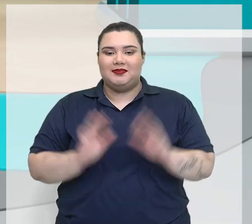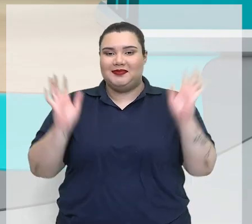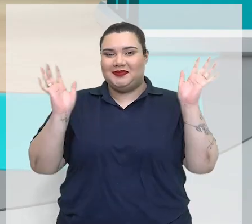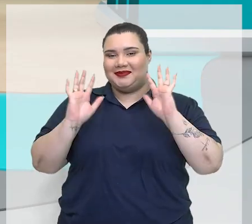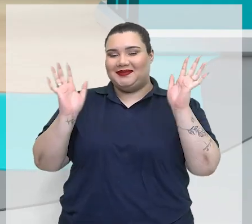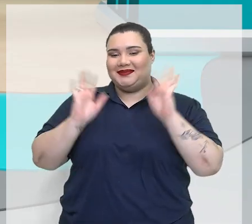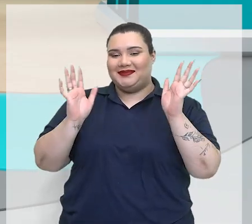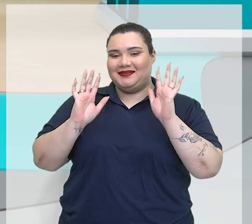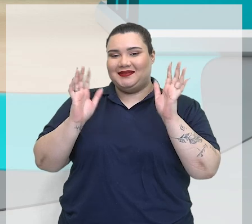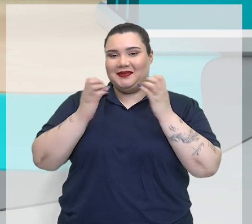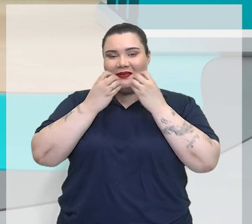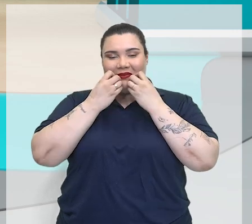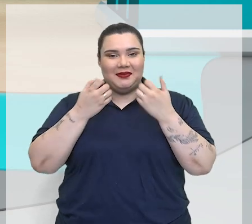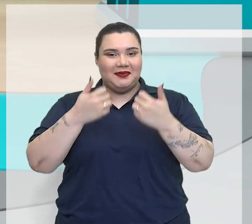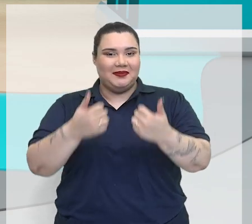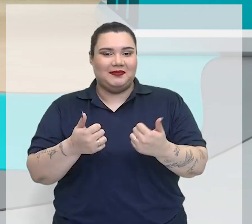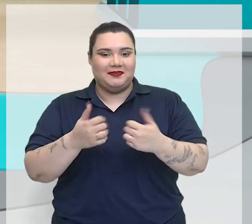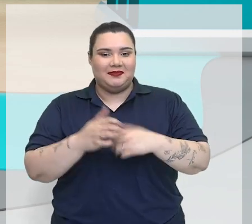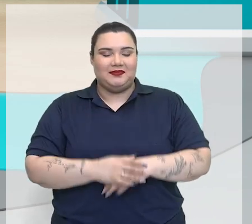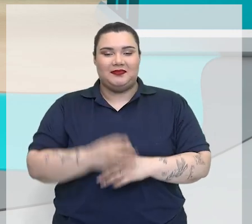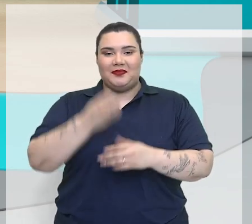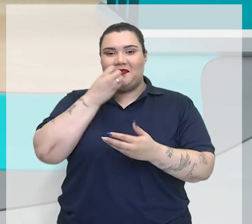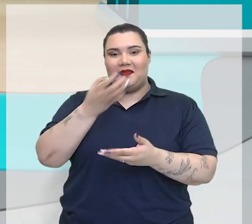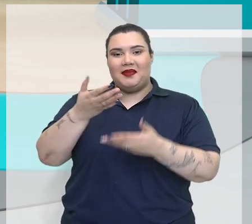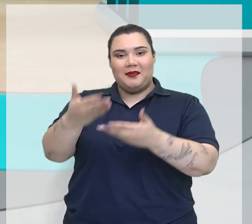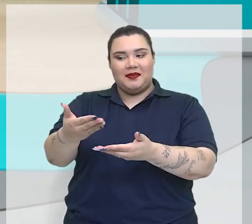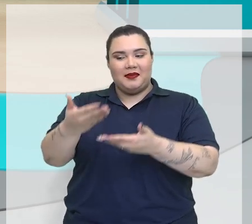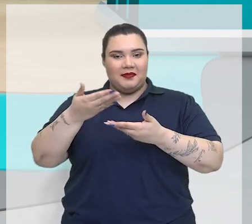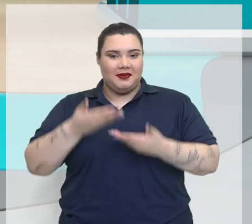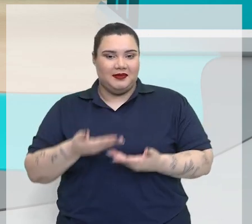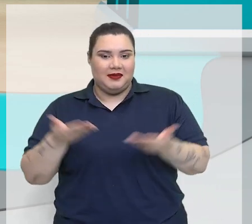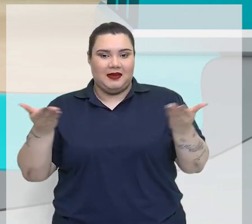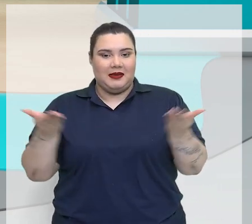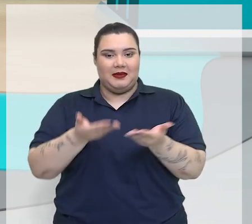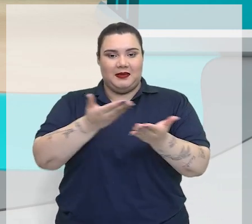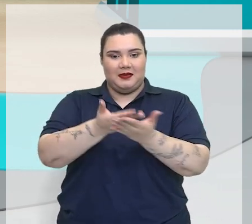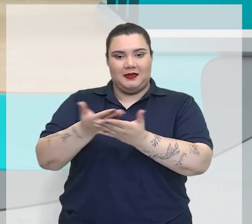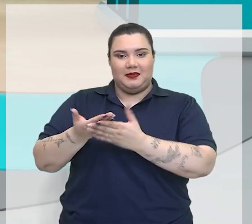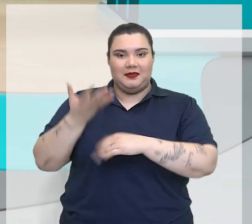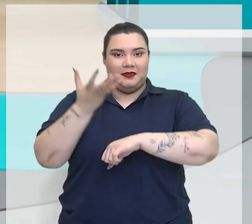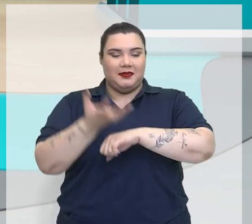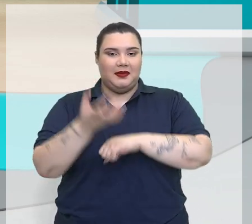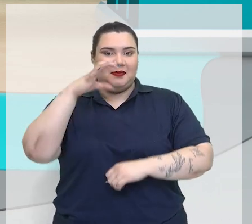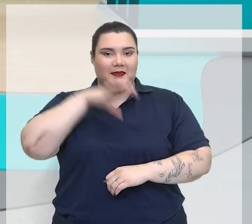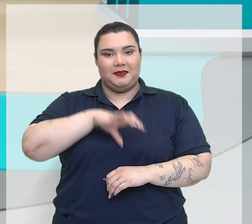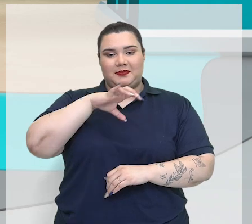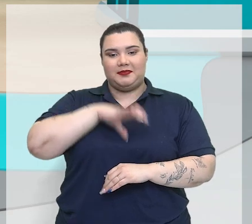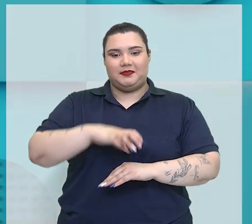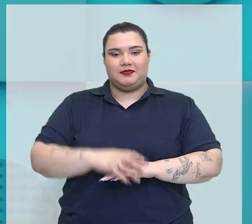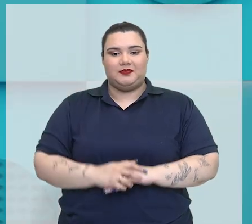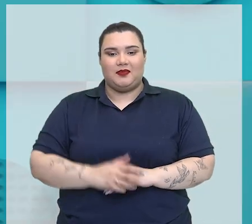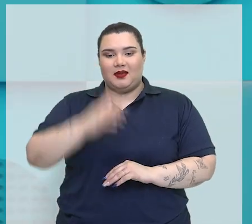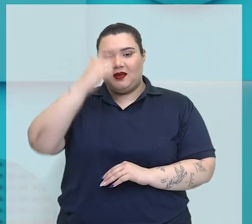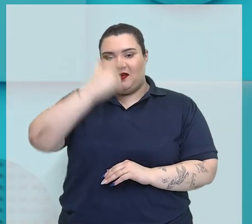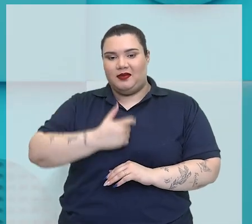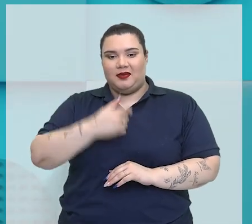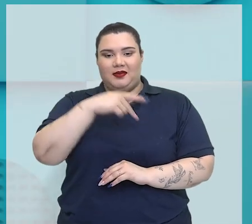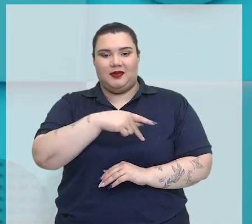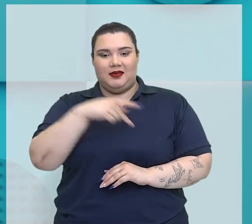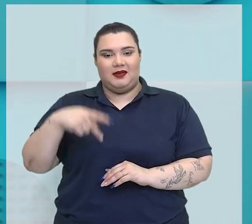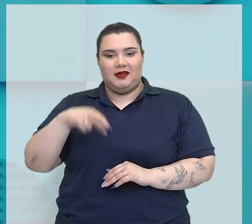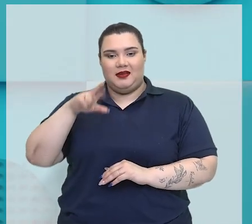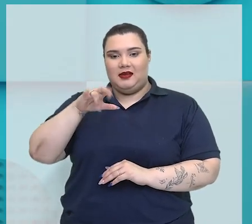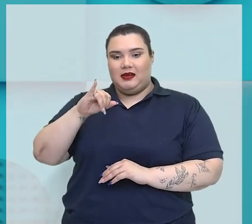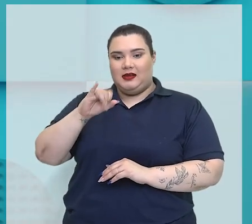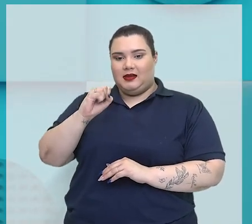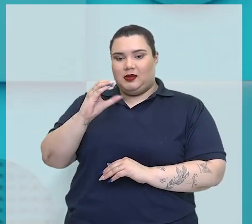Olá, queridos alunos, tudo bem? Sejam todos muito bem-vindos para mais uma aula de língua portuguesa. Eu sou a